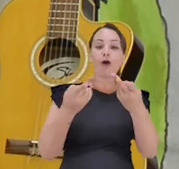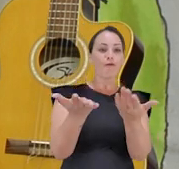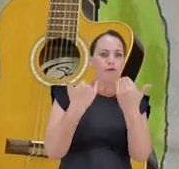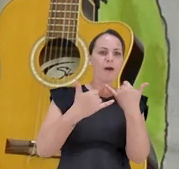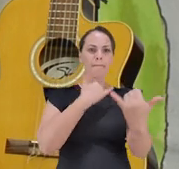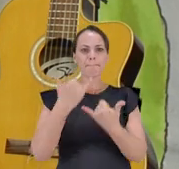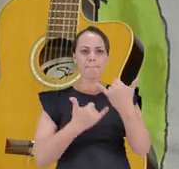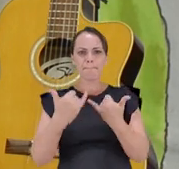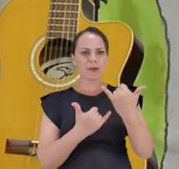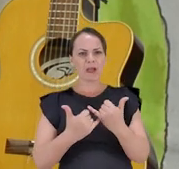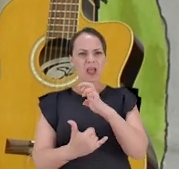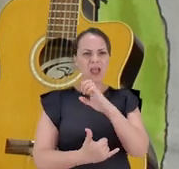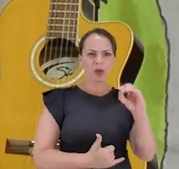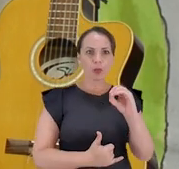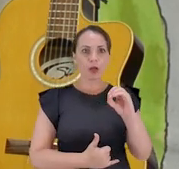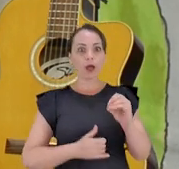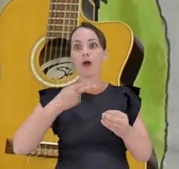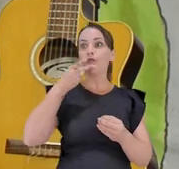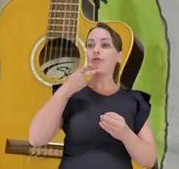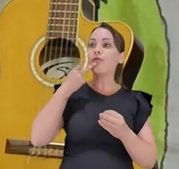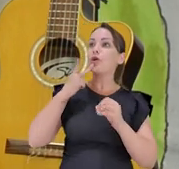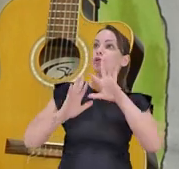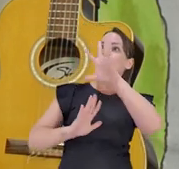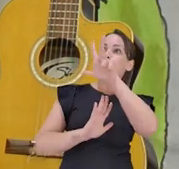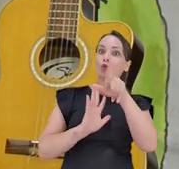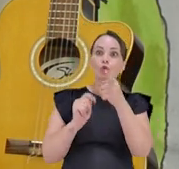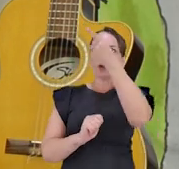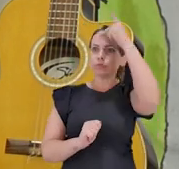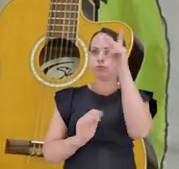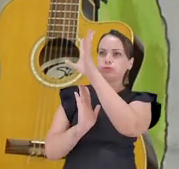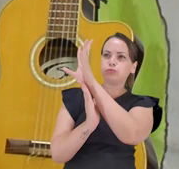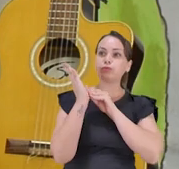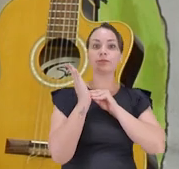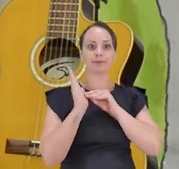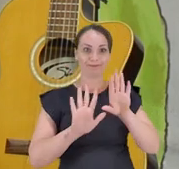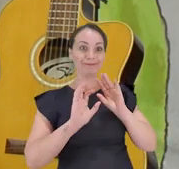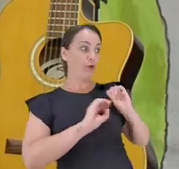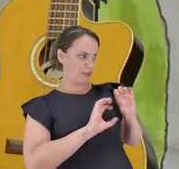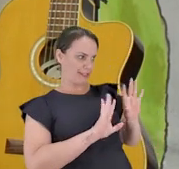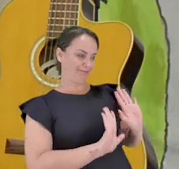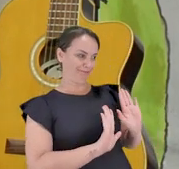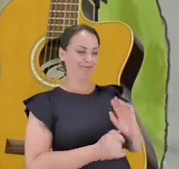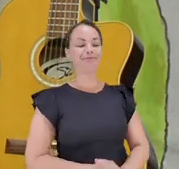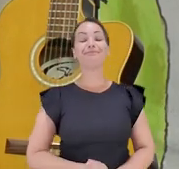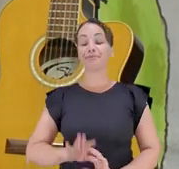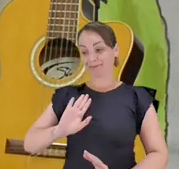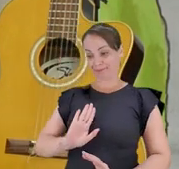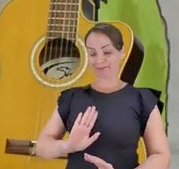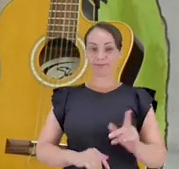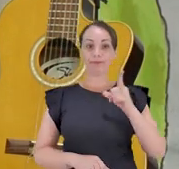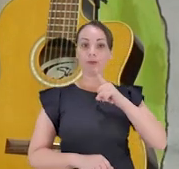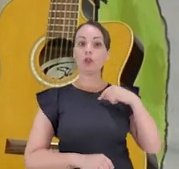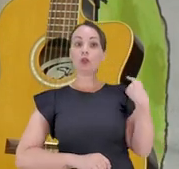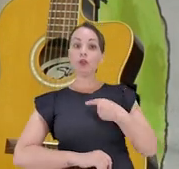brincar de eco? E ela foi falando e todos foram repetindo. Ah, é? Vou te ensinar. Como que é? É assim, nós